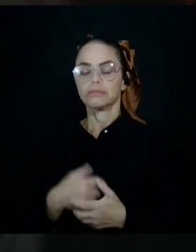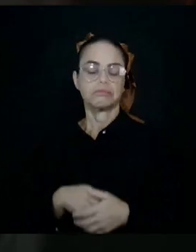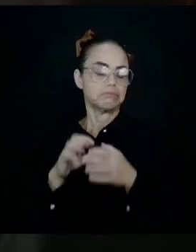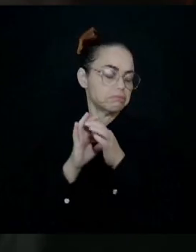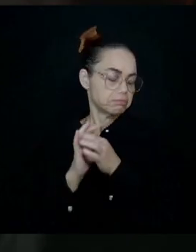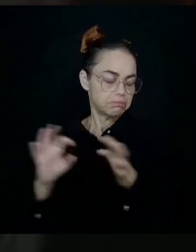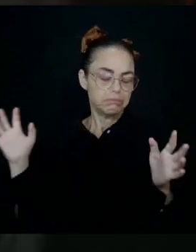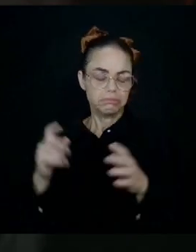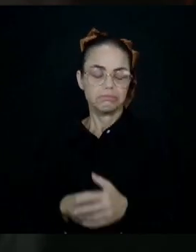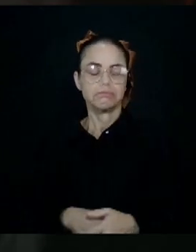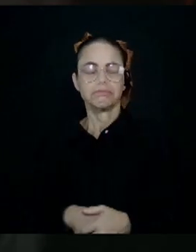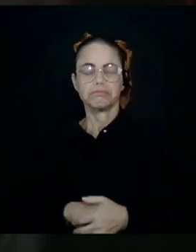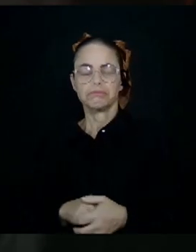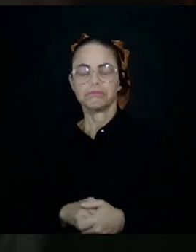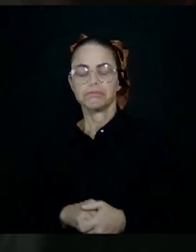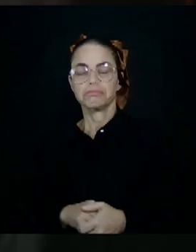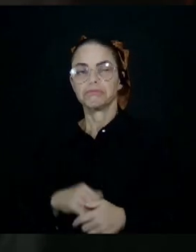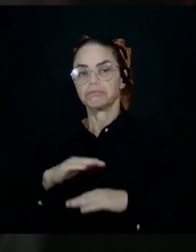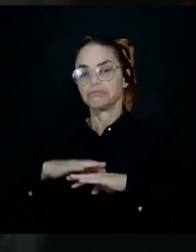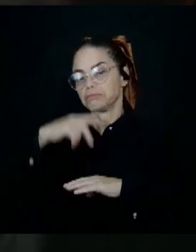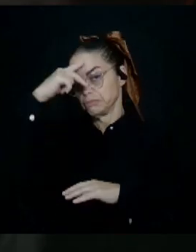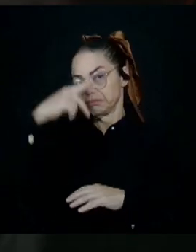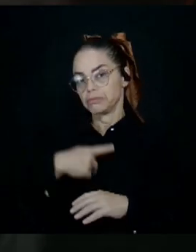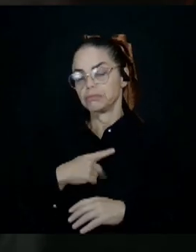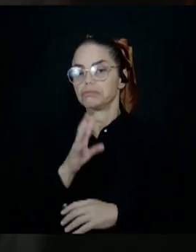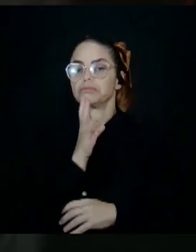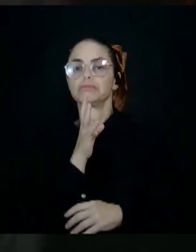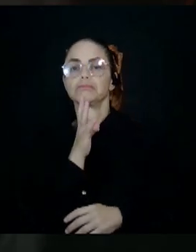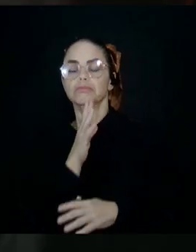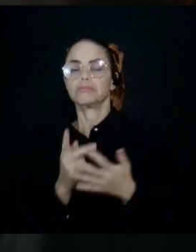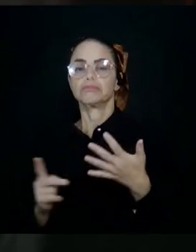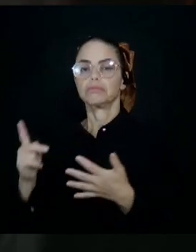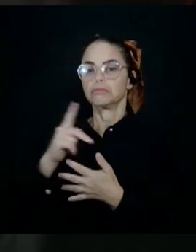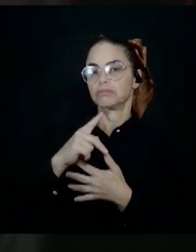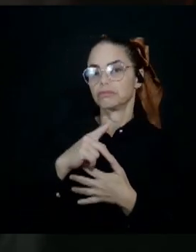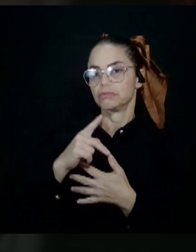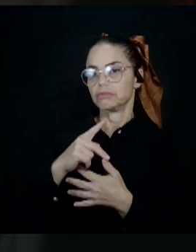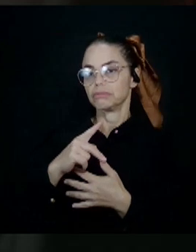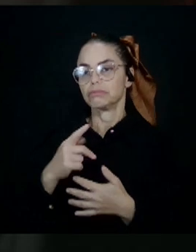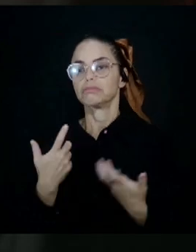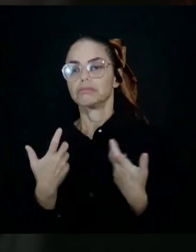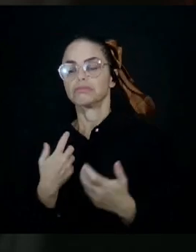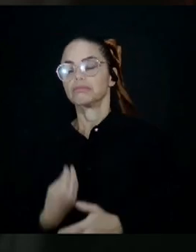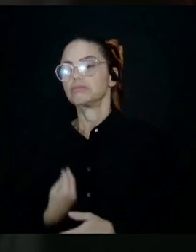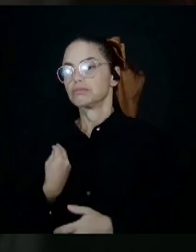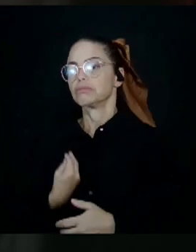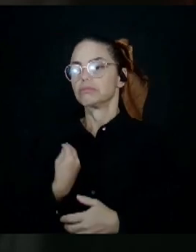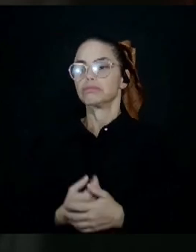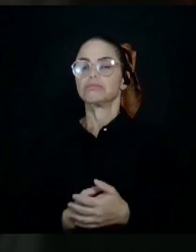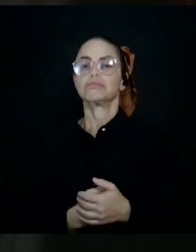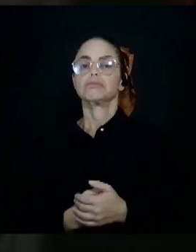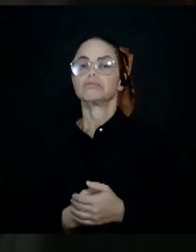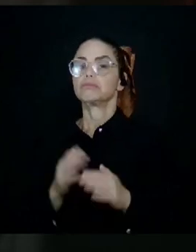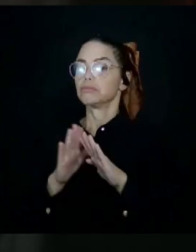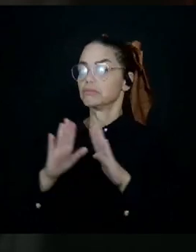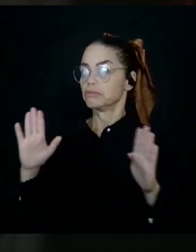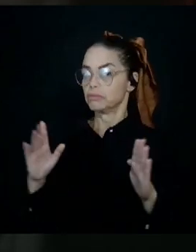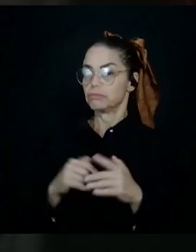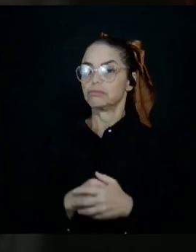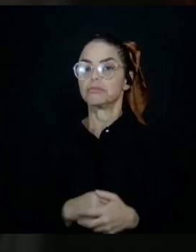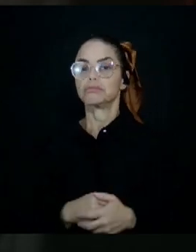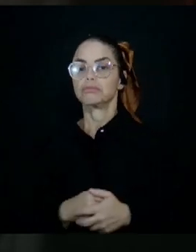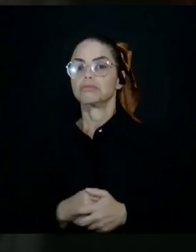meu autoconhecimento, preciso priorizar, né, o que eu quero para minha vida, mas, ao meu